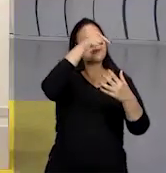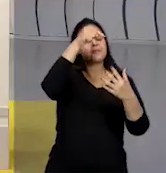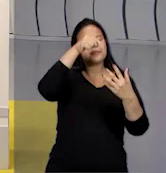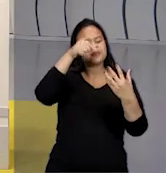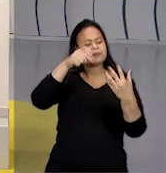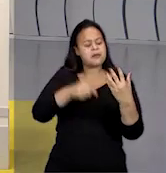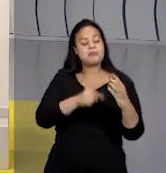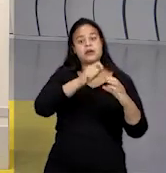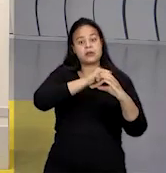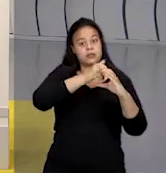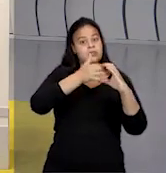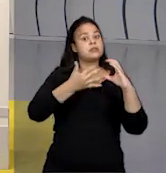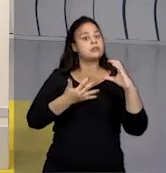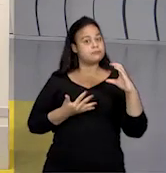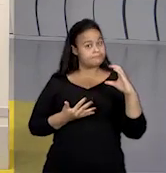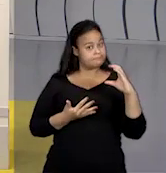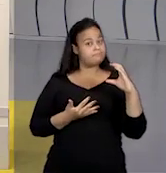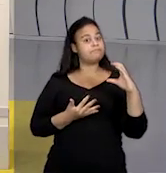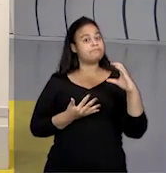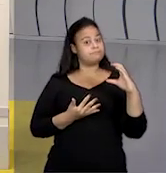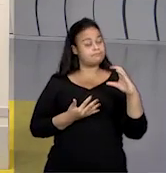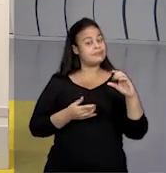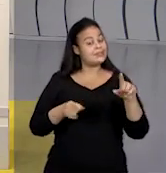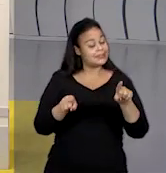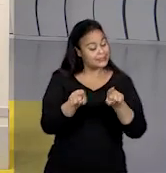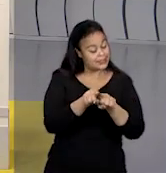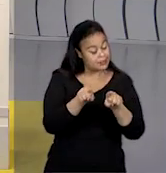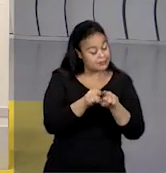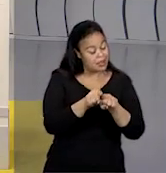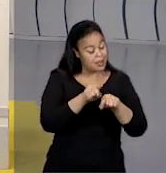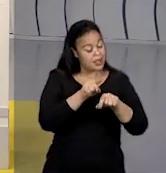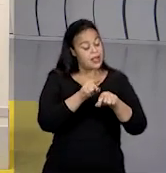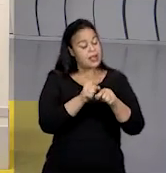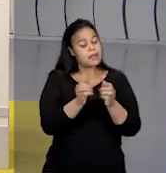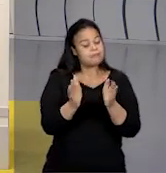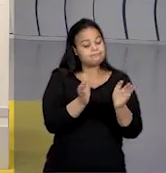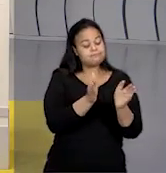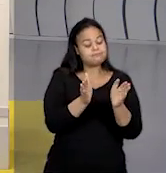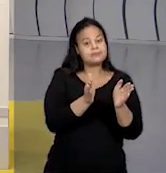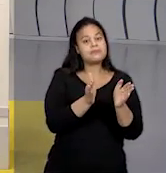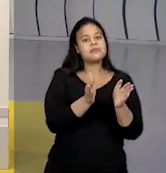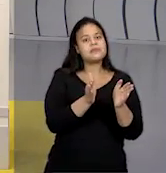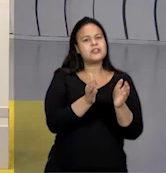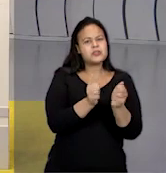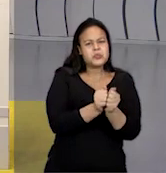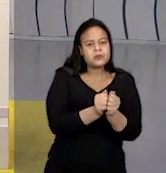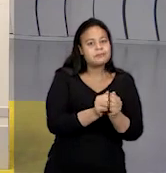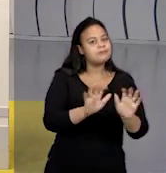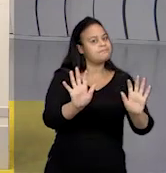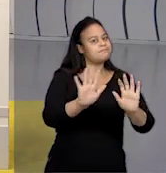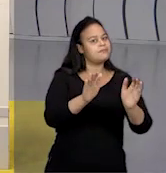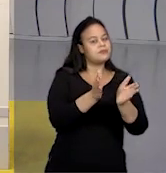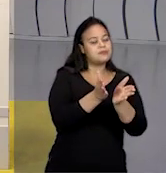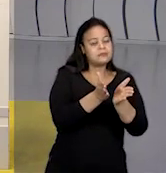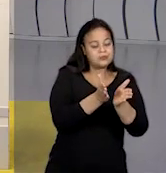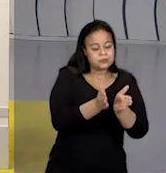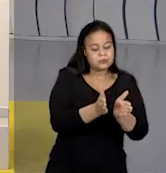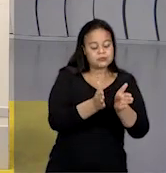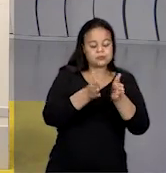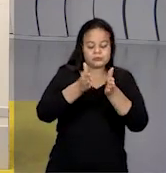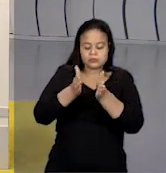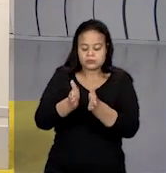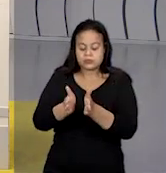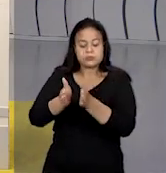características ao mesmo tempo, só que separadamente. Agora analiso a cor da flor, agora